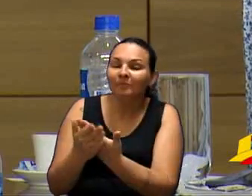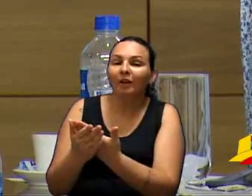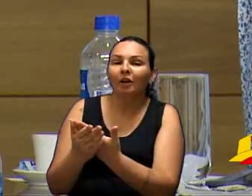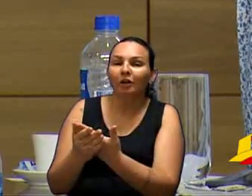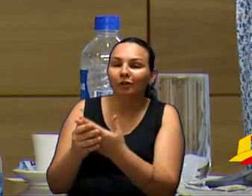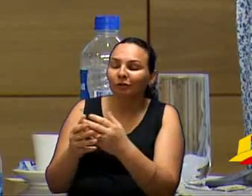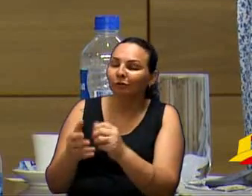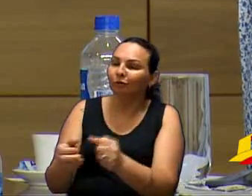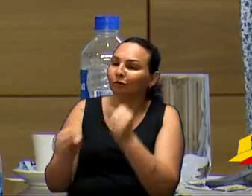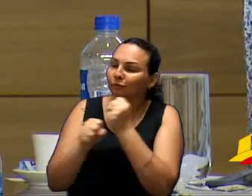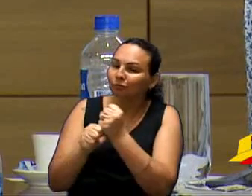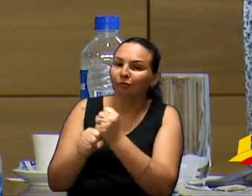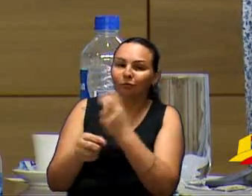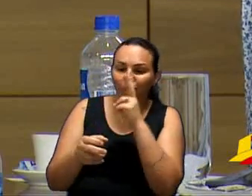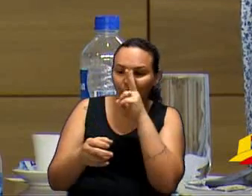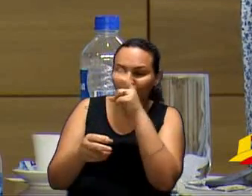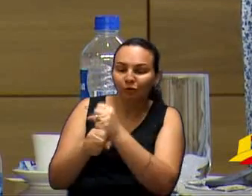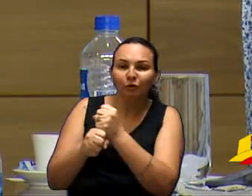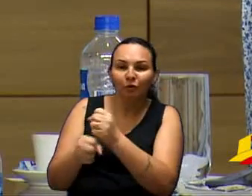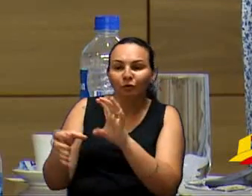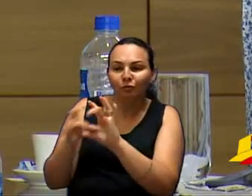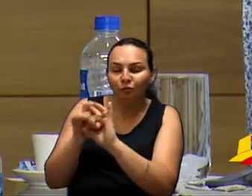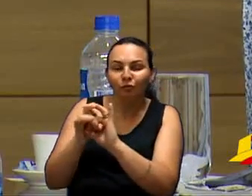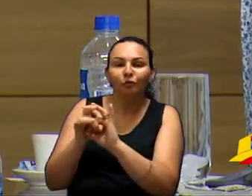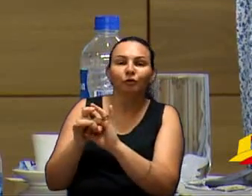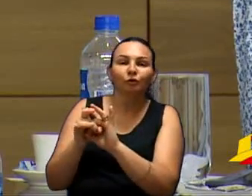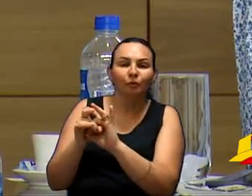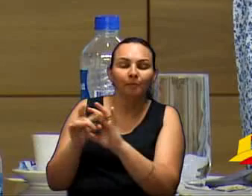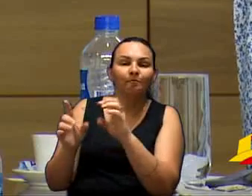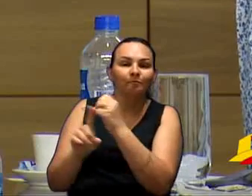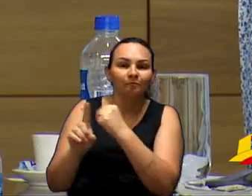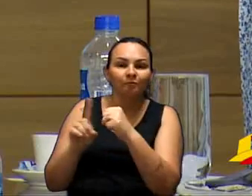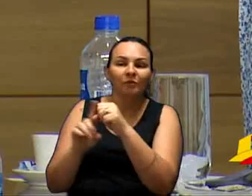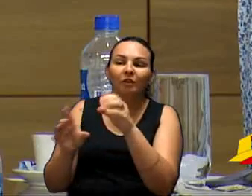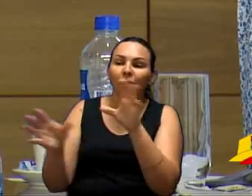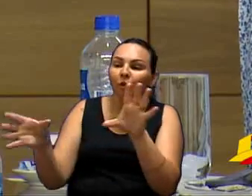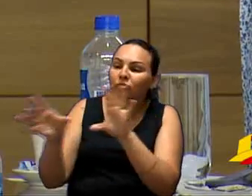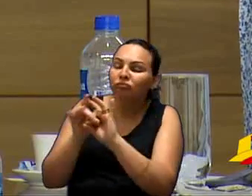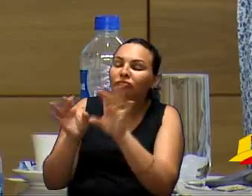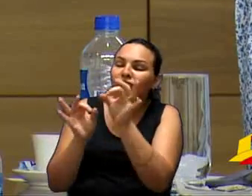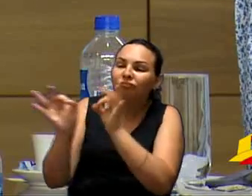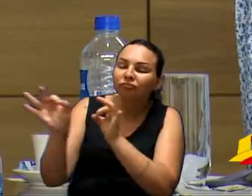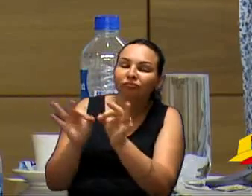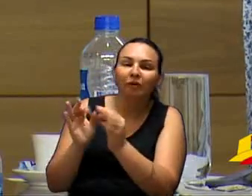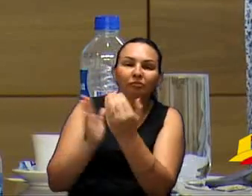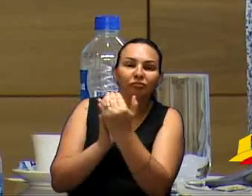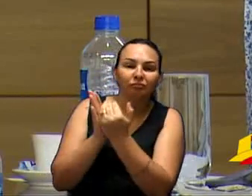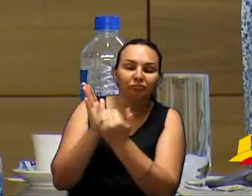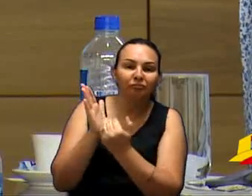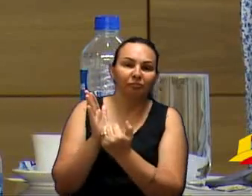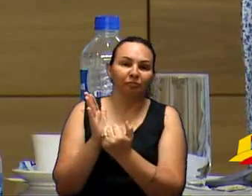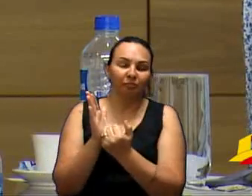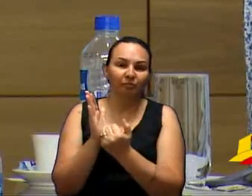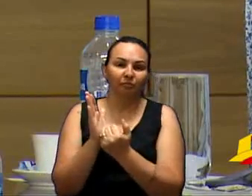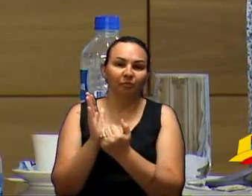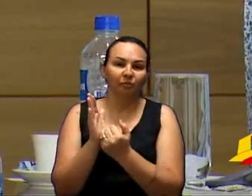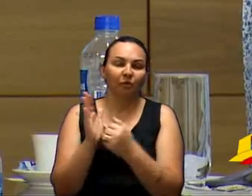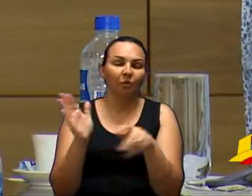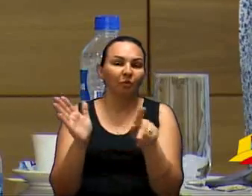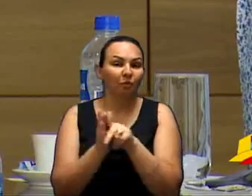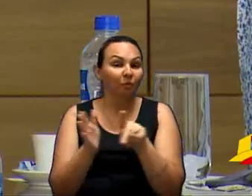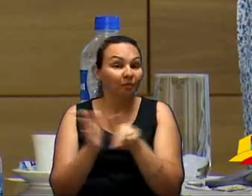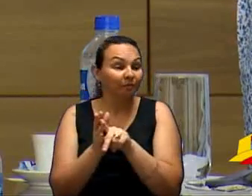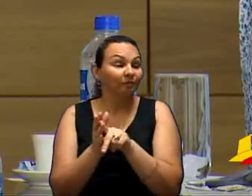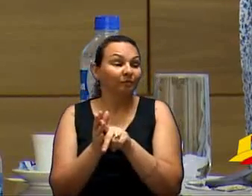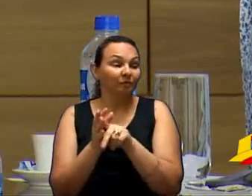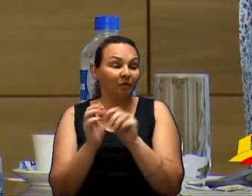bandeira nós podemos avançar porque sem a sociedade civil organizada que tem essa é a primeira a permeabilidade que a sociedade e